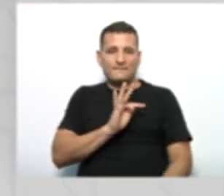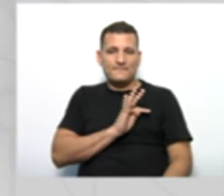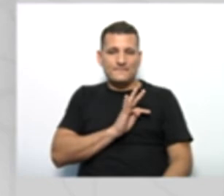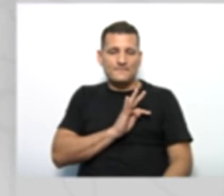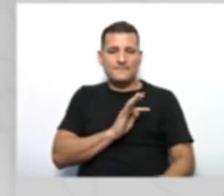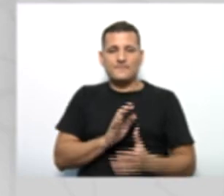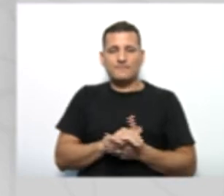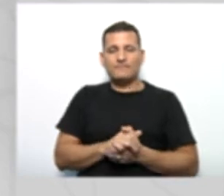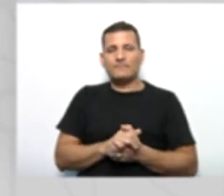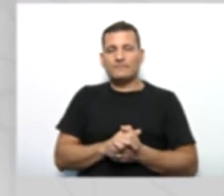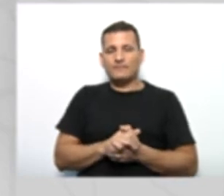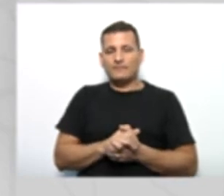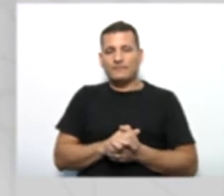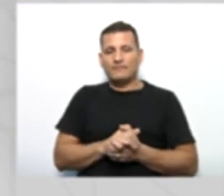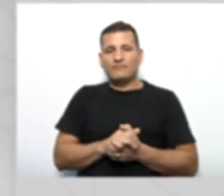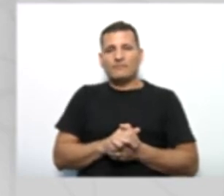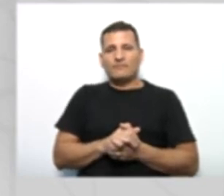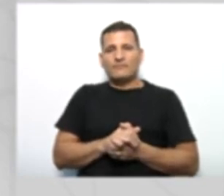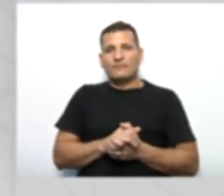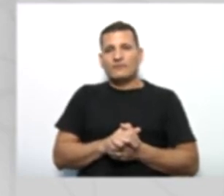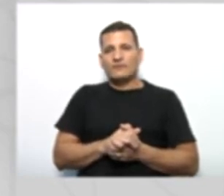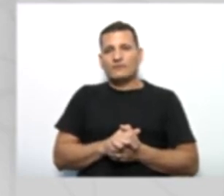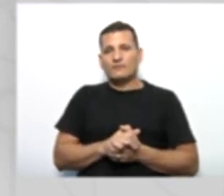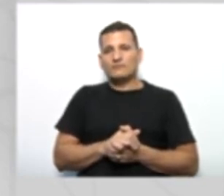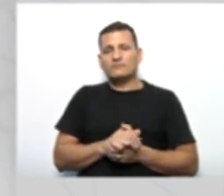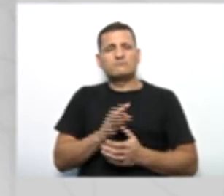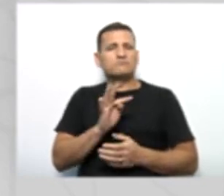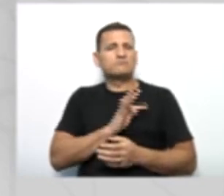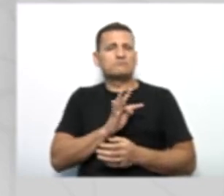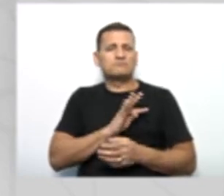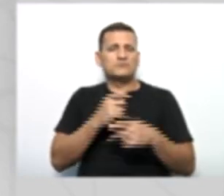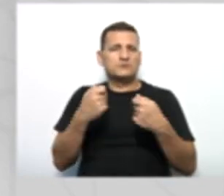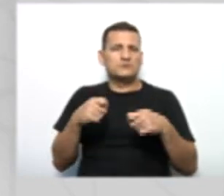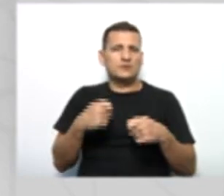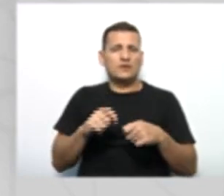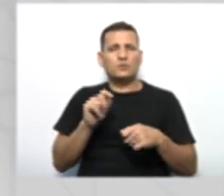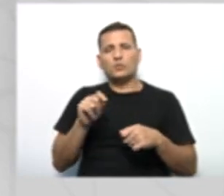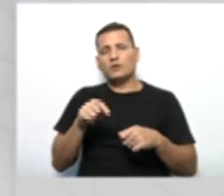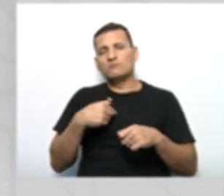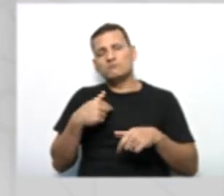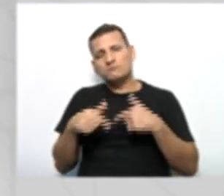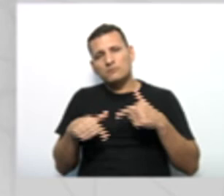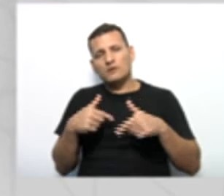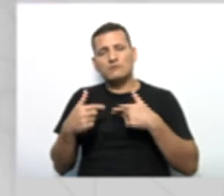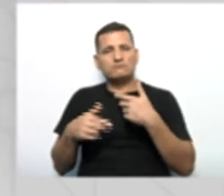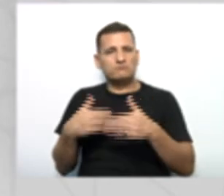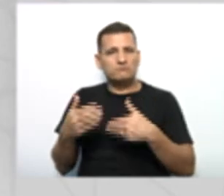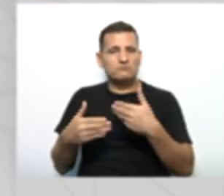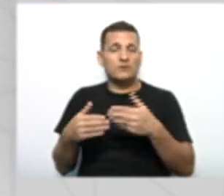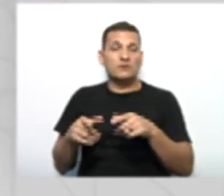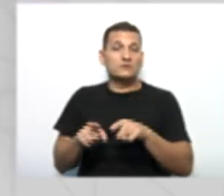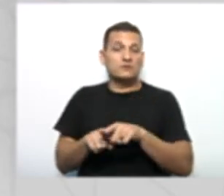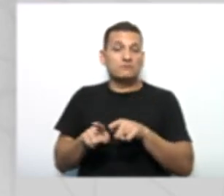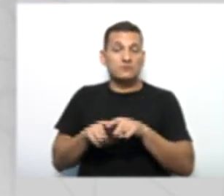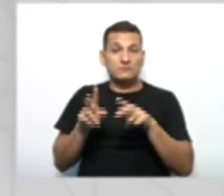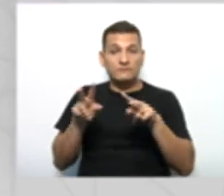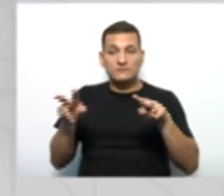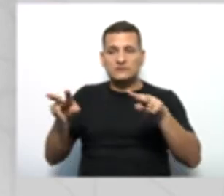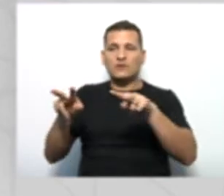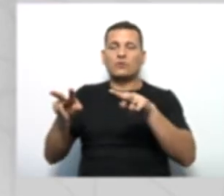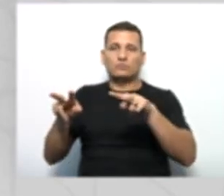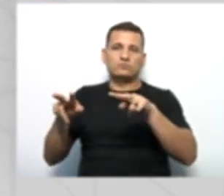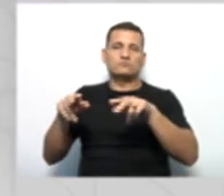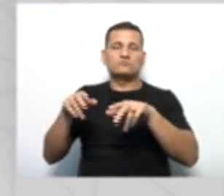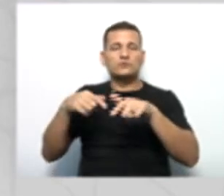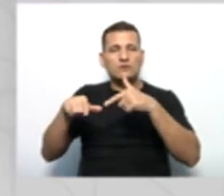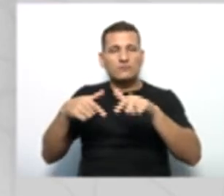dos princípios técnicos próprios necessários para o desenvolvimento da minha ação e a visão do negócio, que é necessário ter